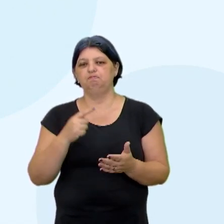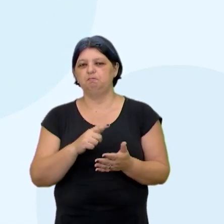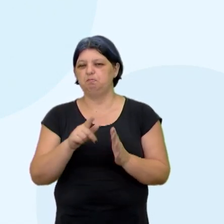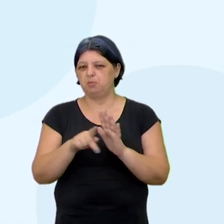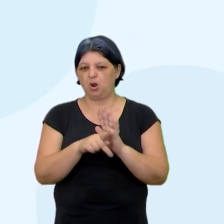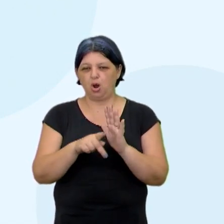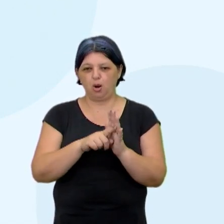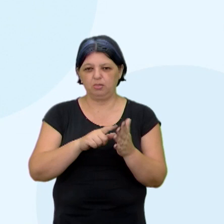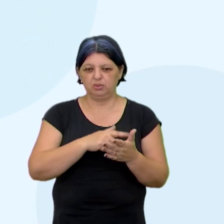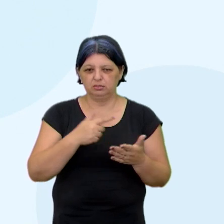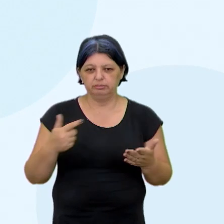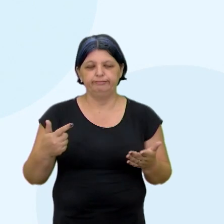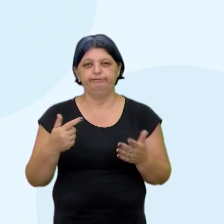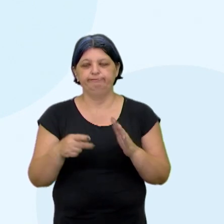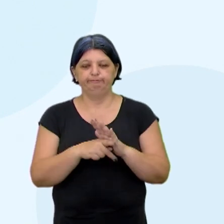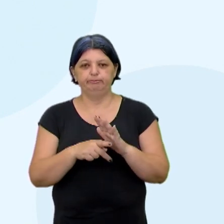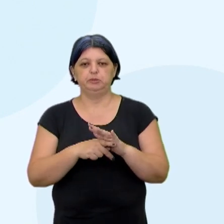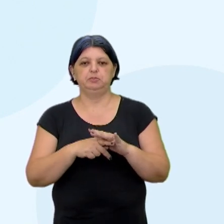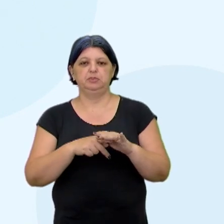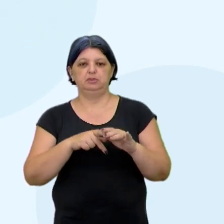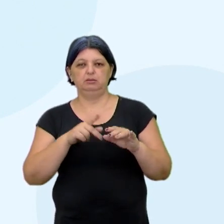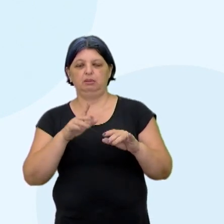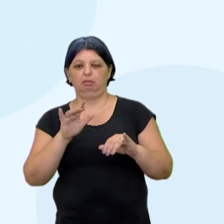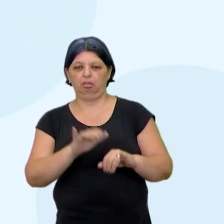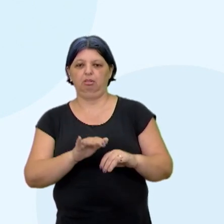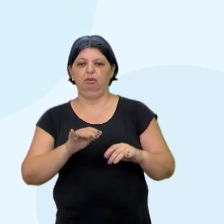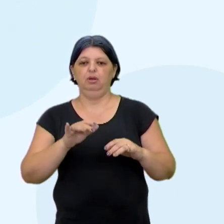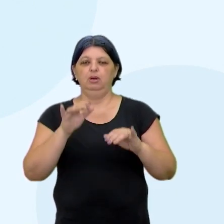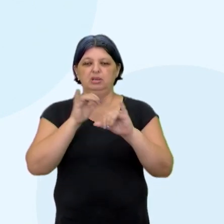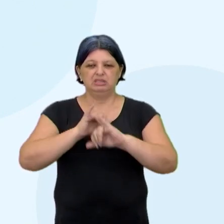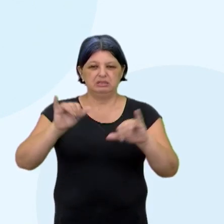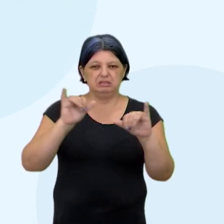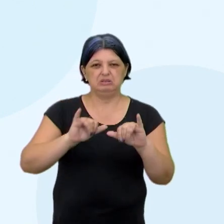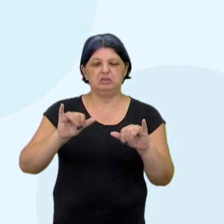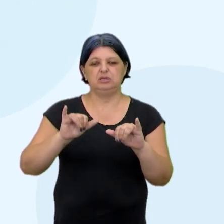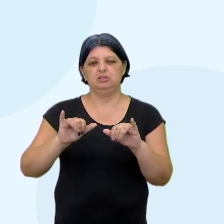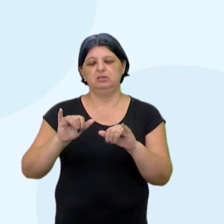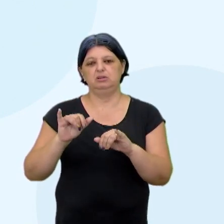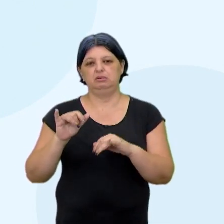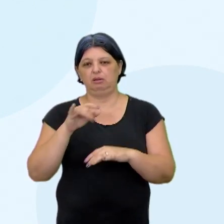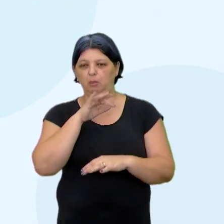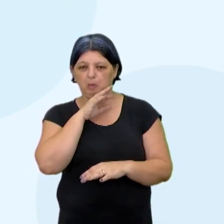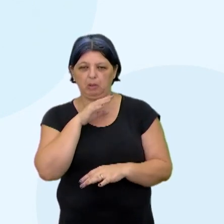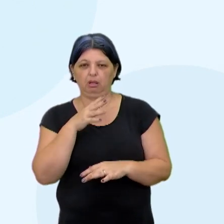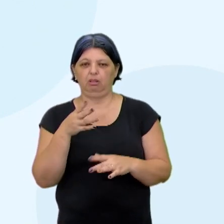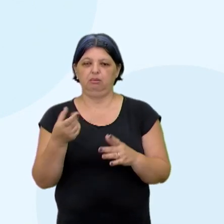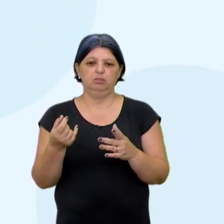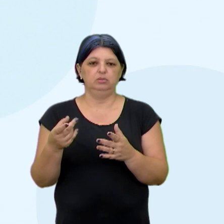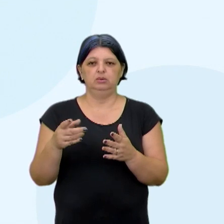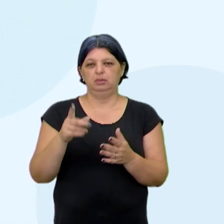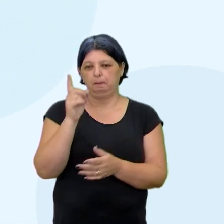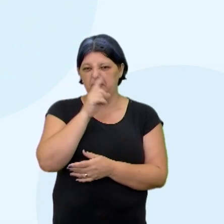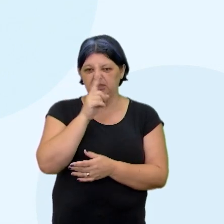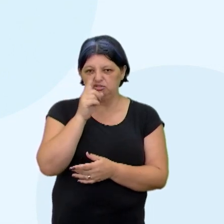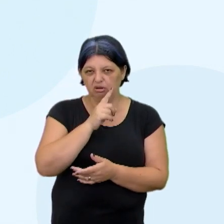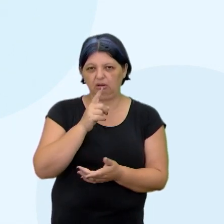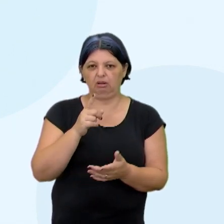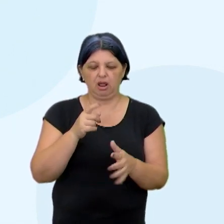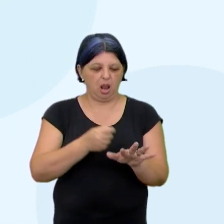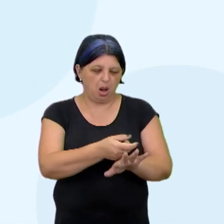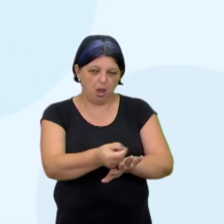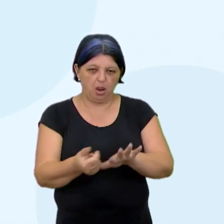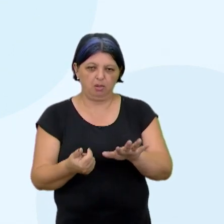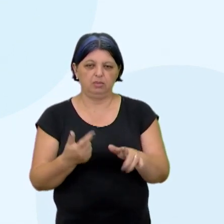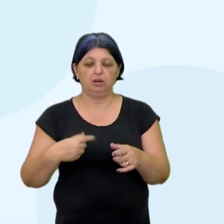marrom, sensacionalista, que faturava alto ao publicar notícias escandalosas, inescrupulosas ou mentirosas. Foi uma